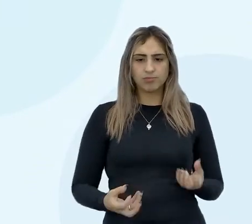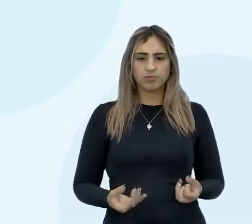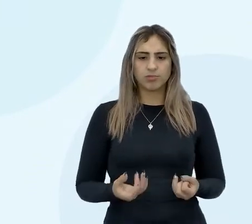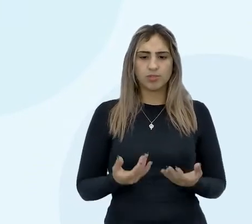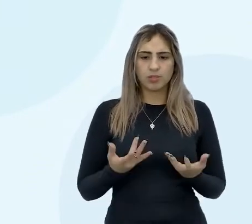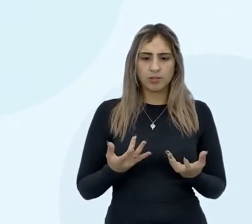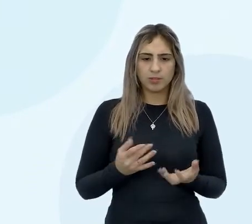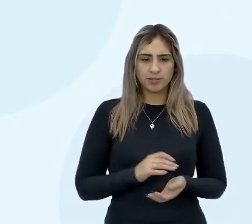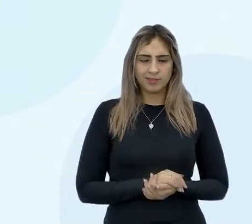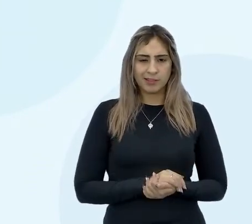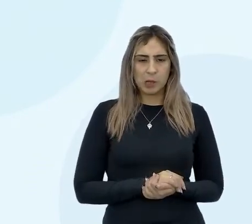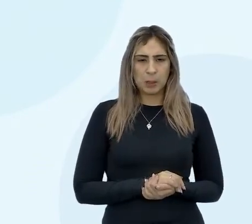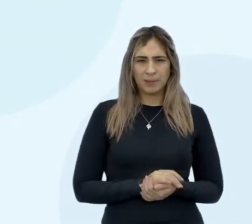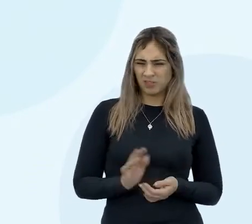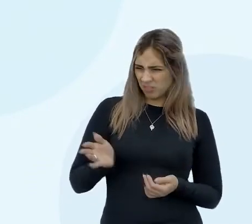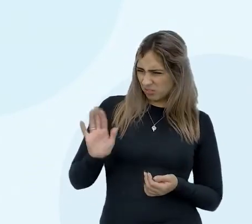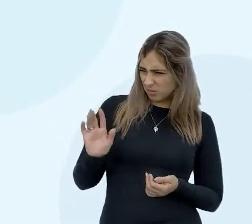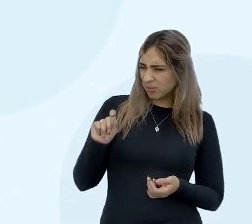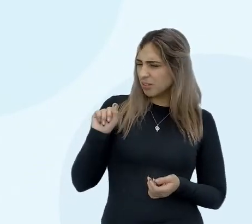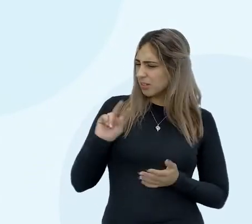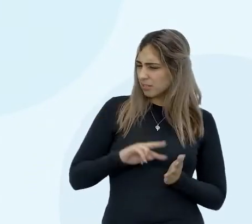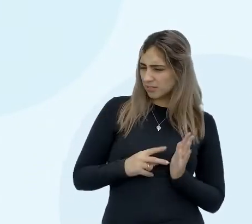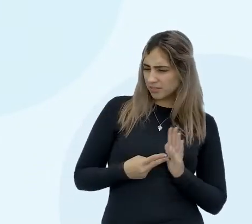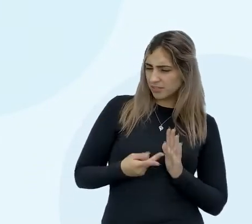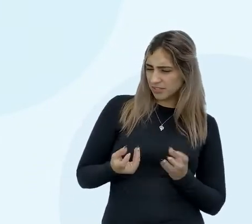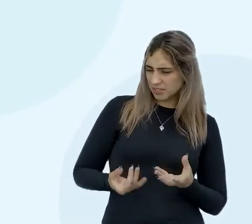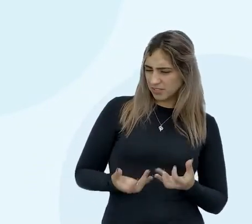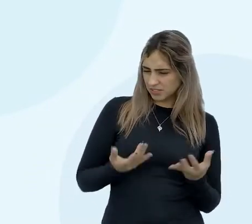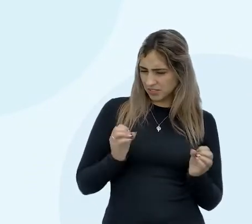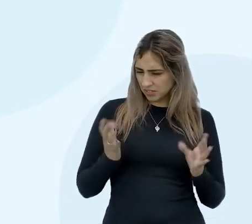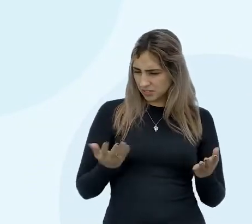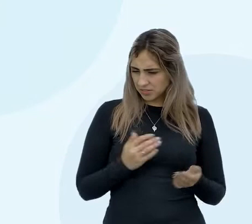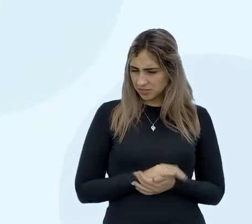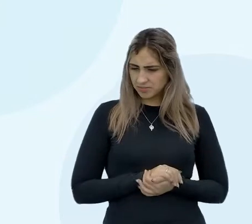tá? Oi, Sumaia, solução do solo, já